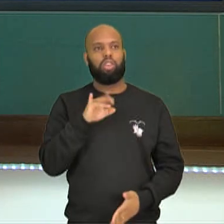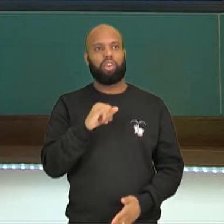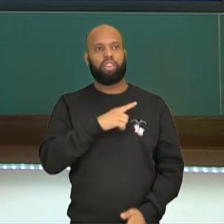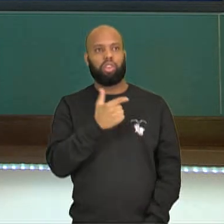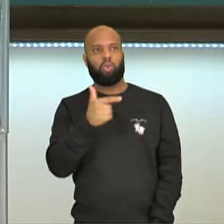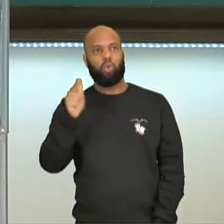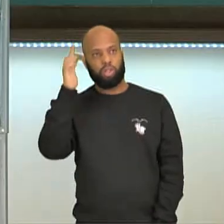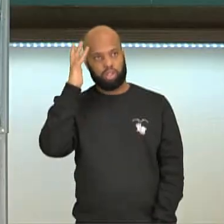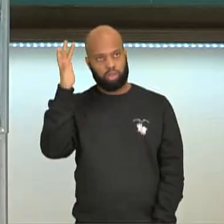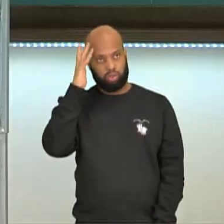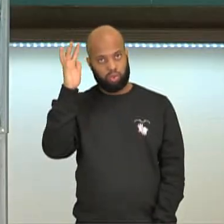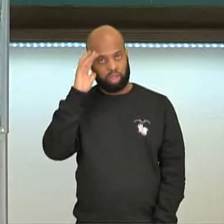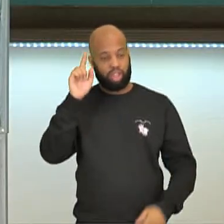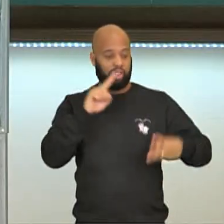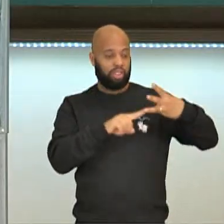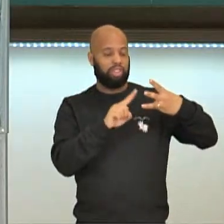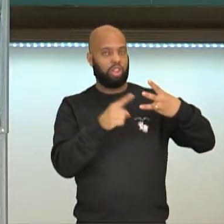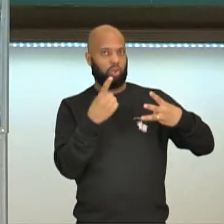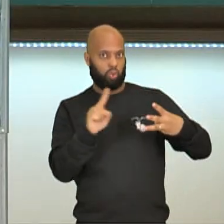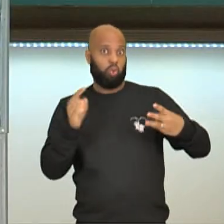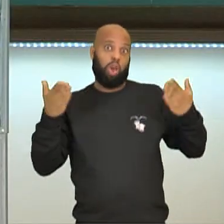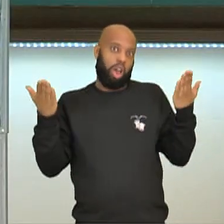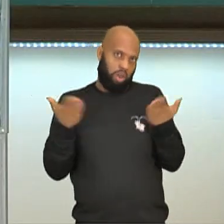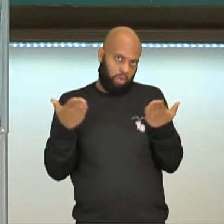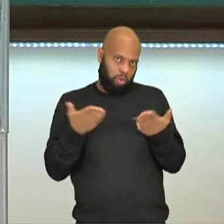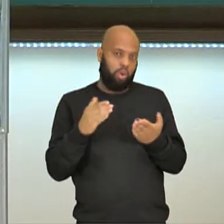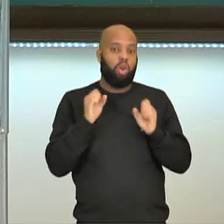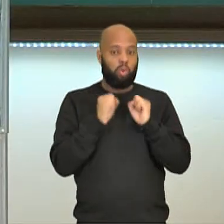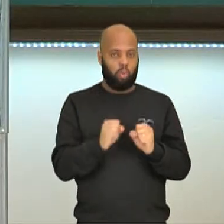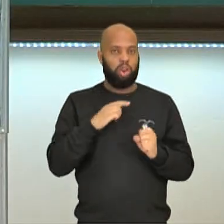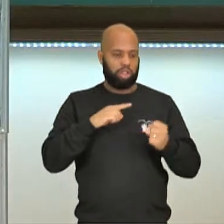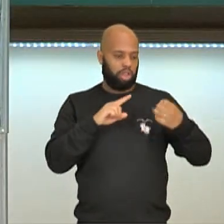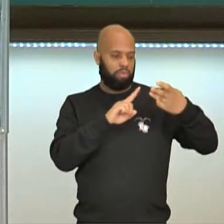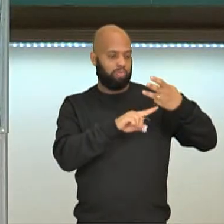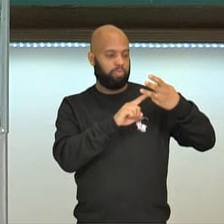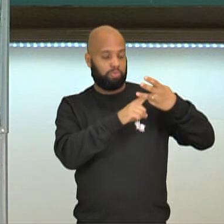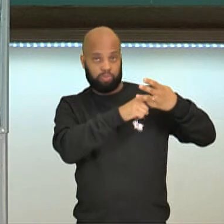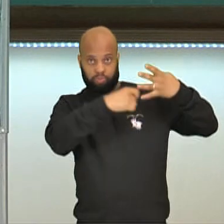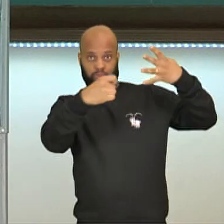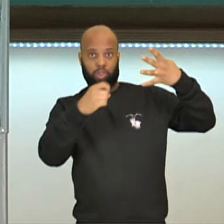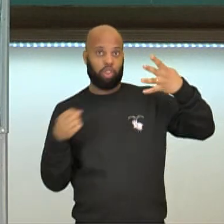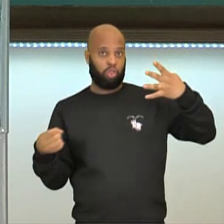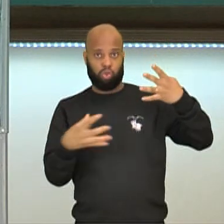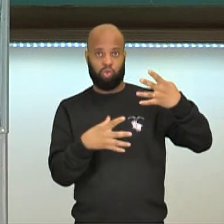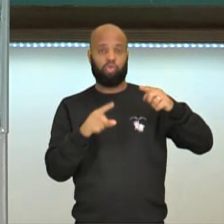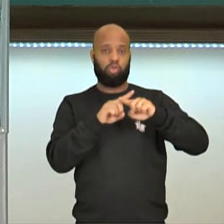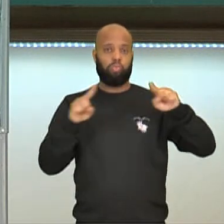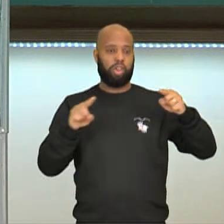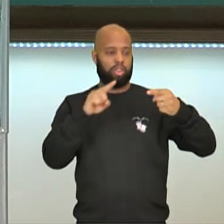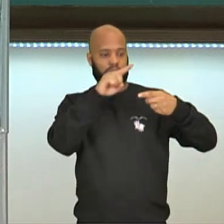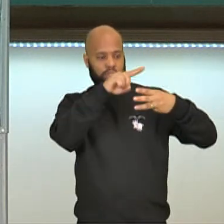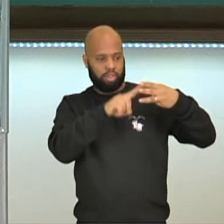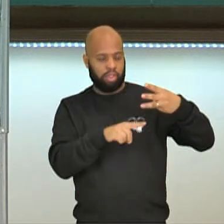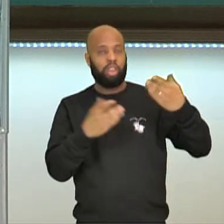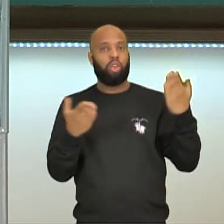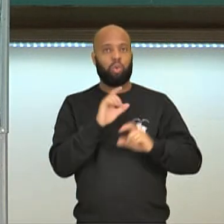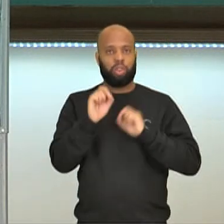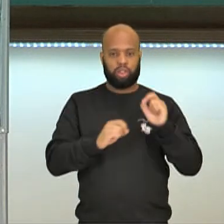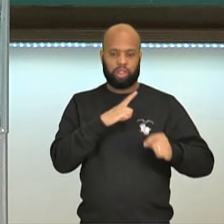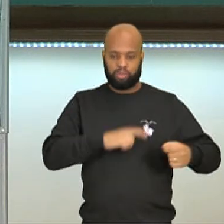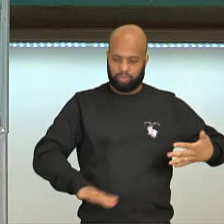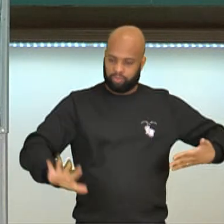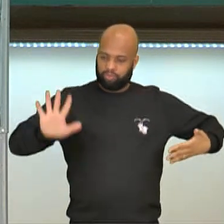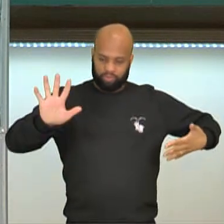próxima teoria, a terceira e última, até agora. Pode ser que surjam novas descobertas. Por enquanto, é a teoria África-Brasil. É a